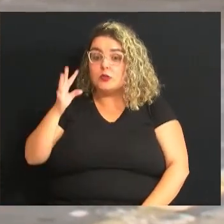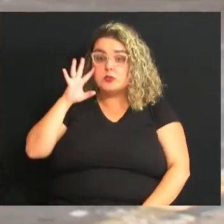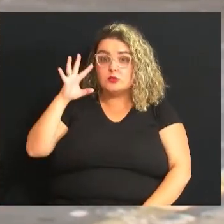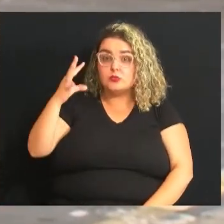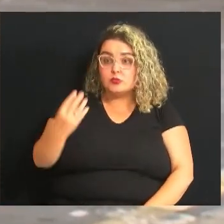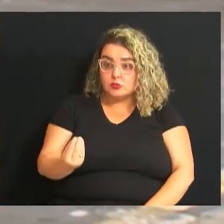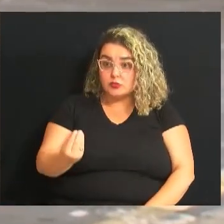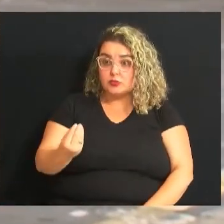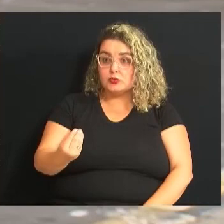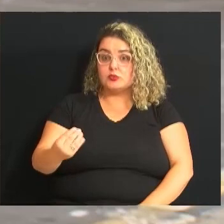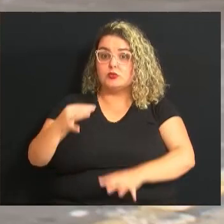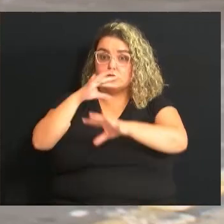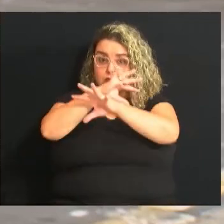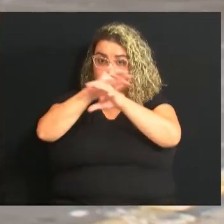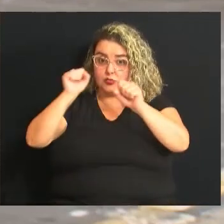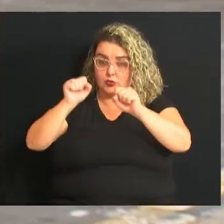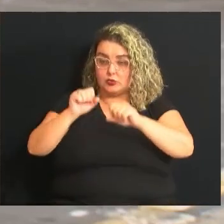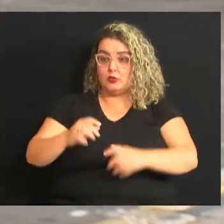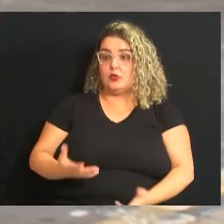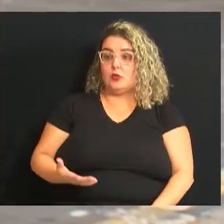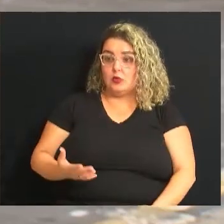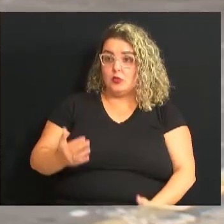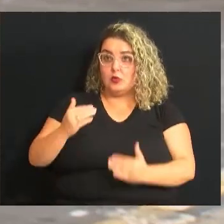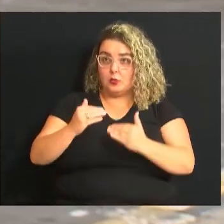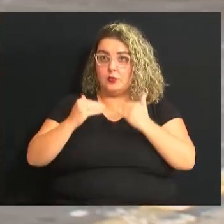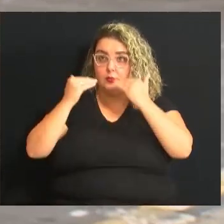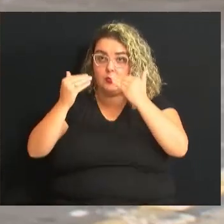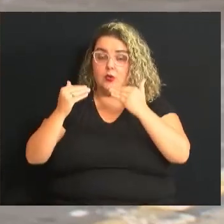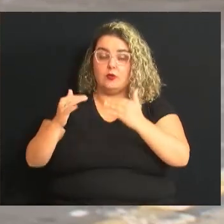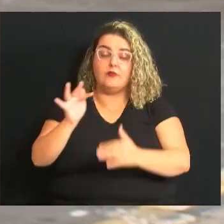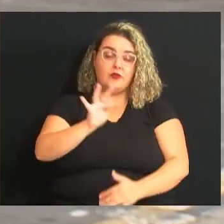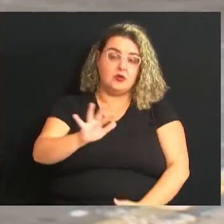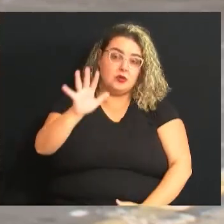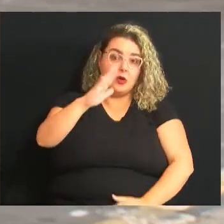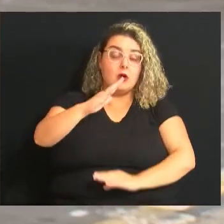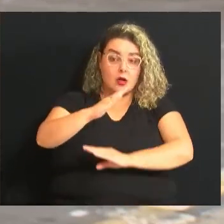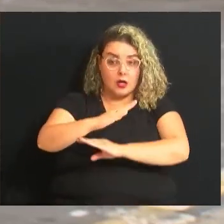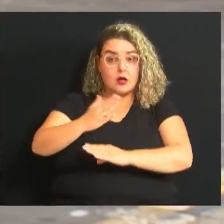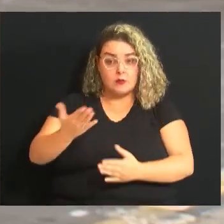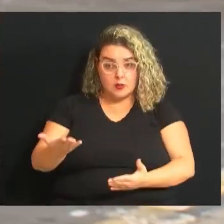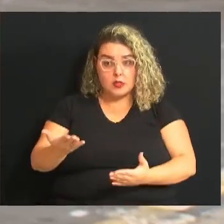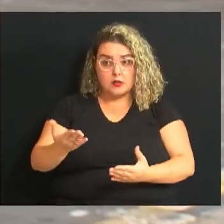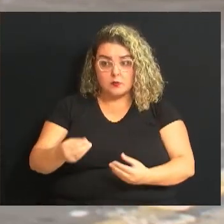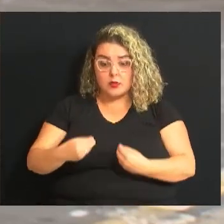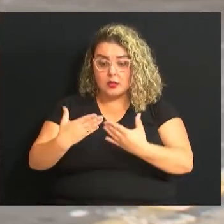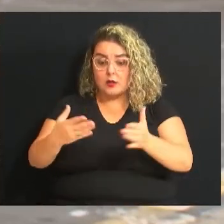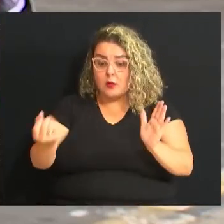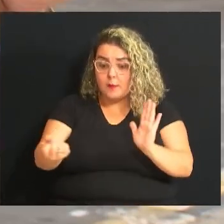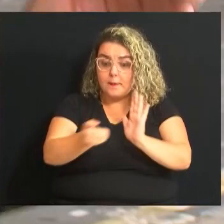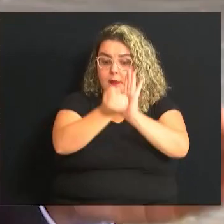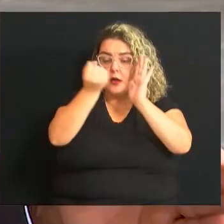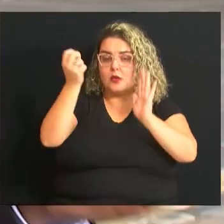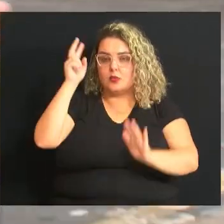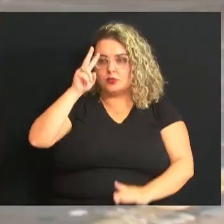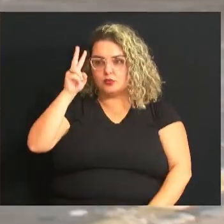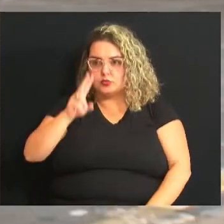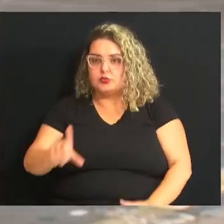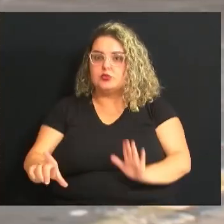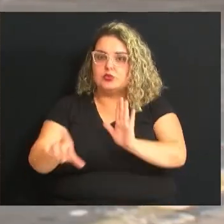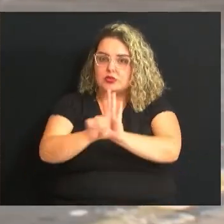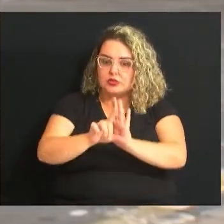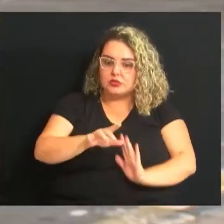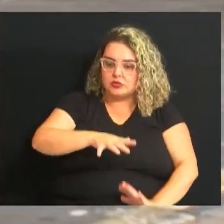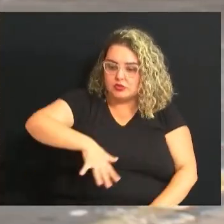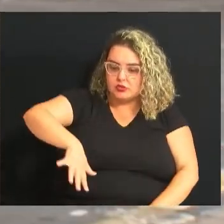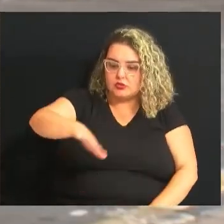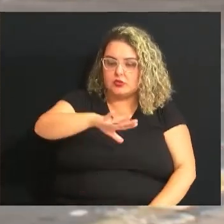buscamos esse entendimento do Supremo Tribunal Federal, a Câmara de Campinas, de certa maneira, ela estabeleceu um marco histórico nas